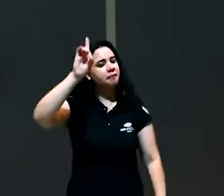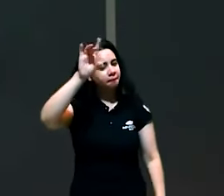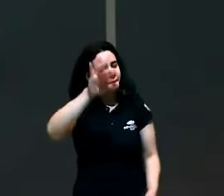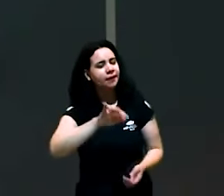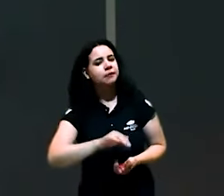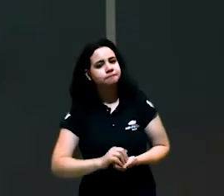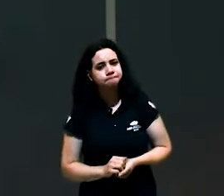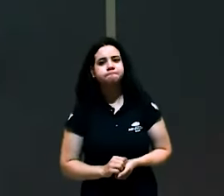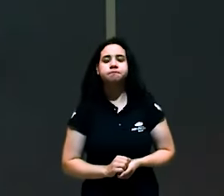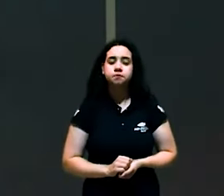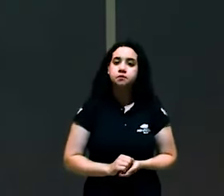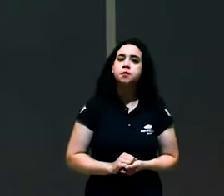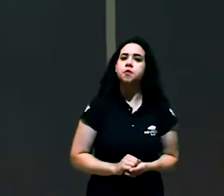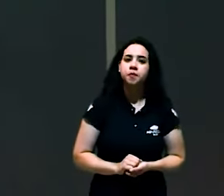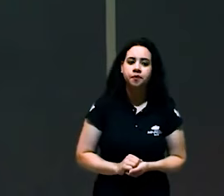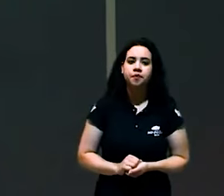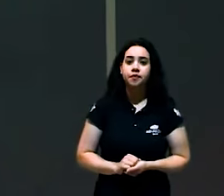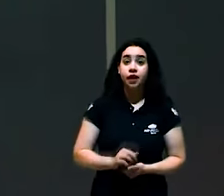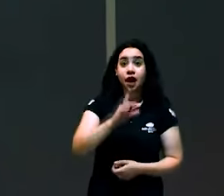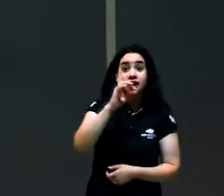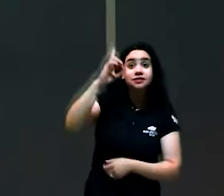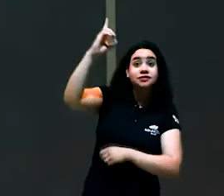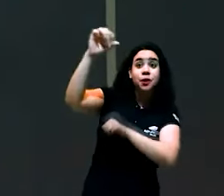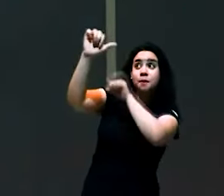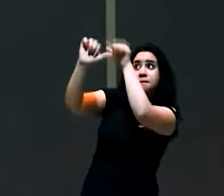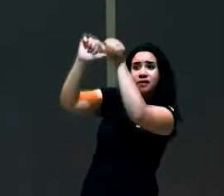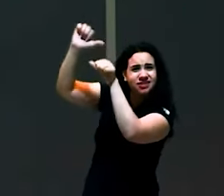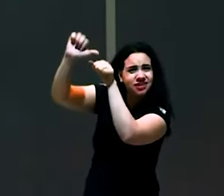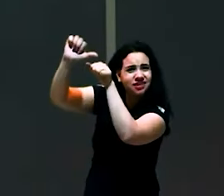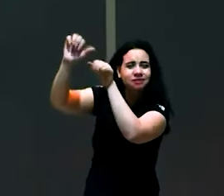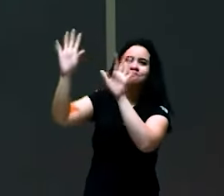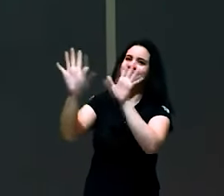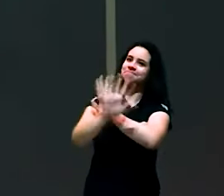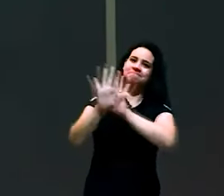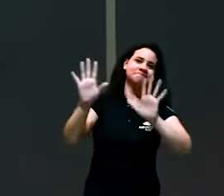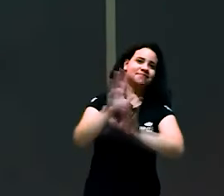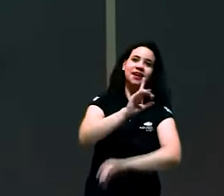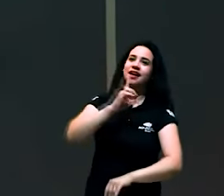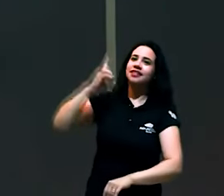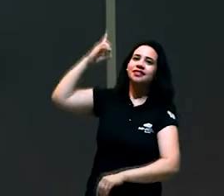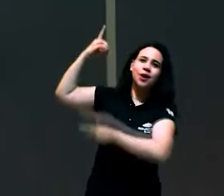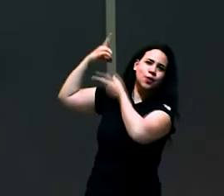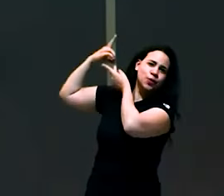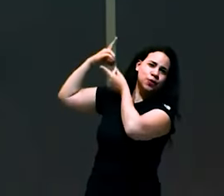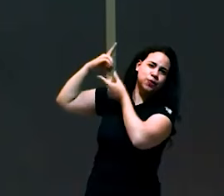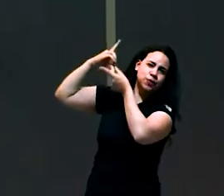E Deus não muda, Deus é o mesmo ontem, hoje e para todo sempre.